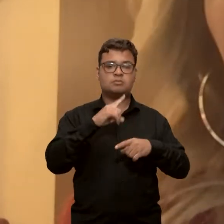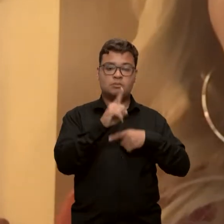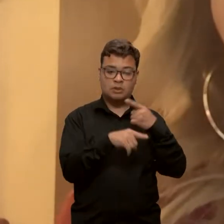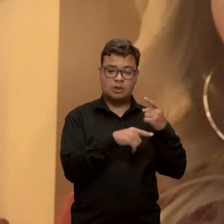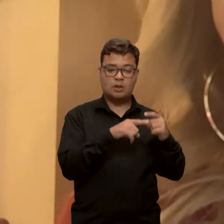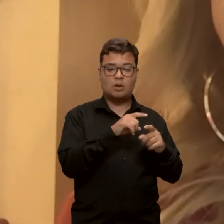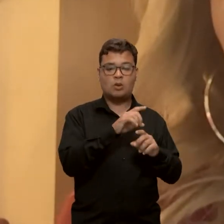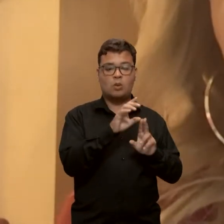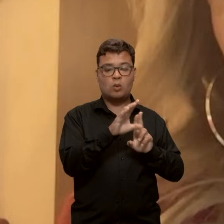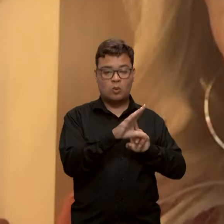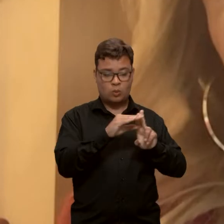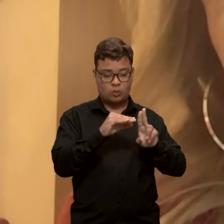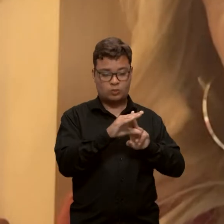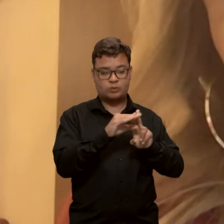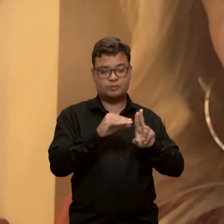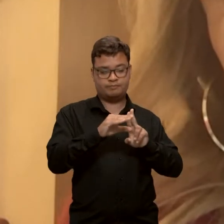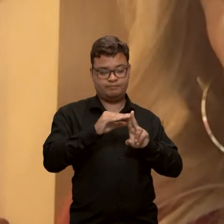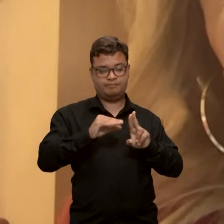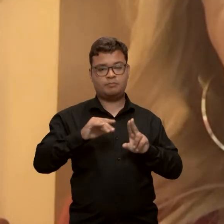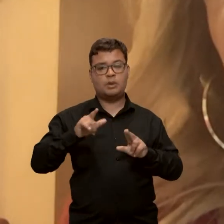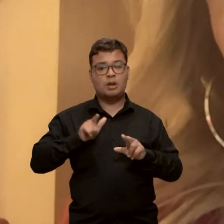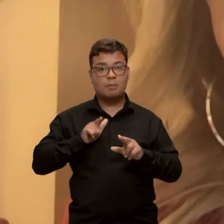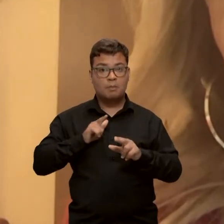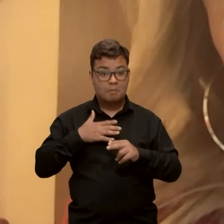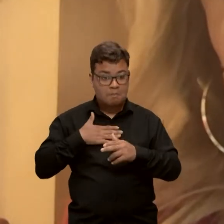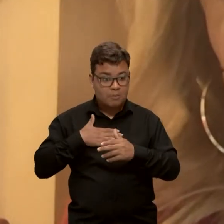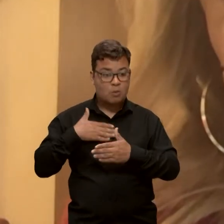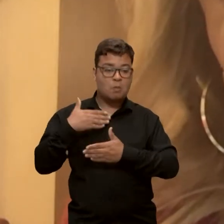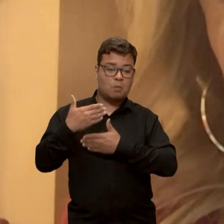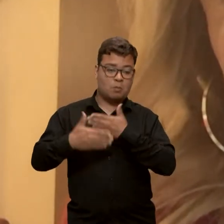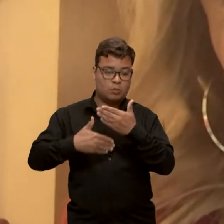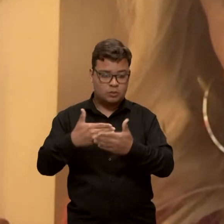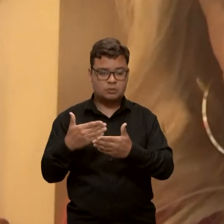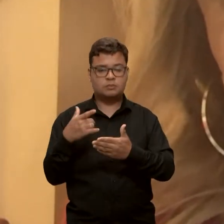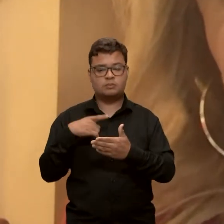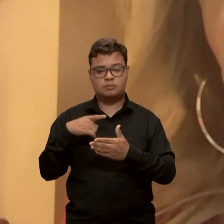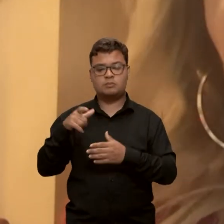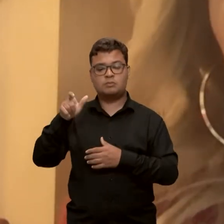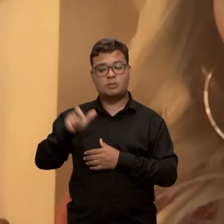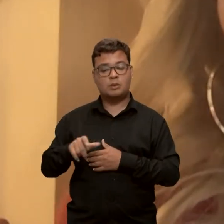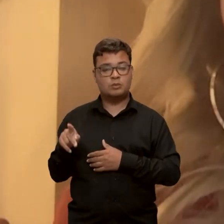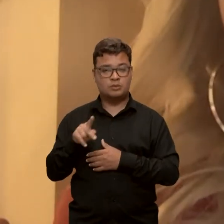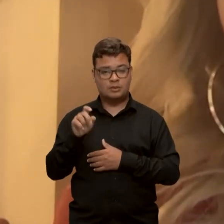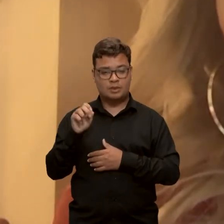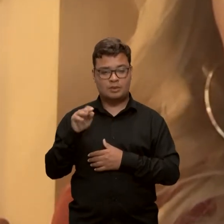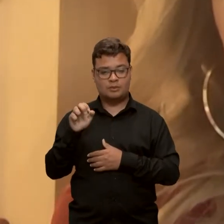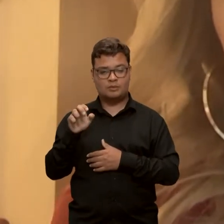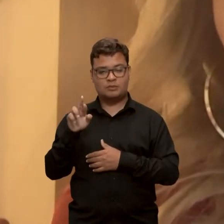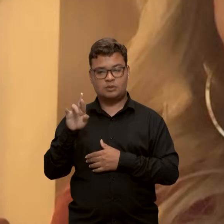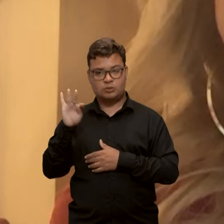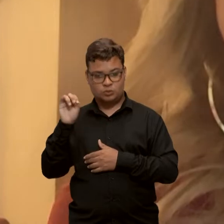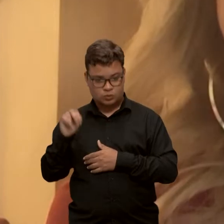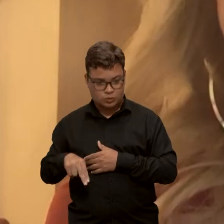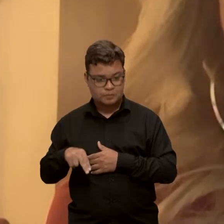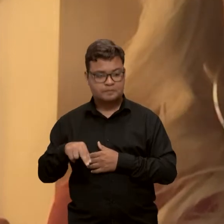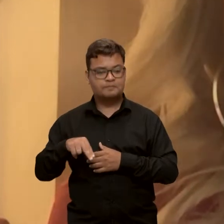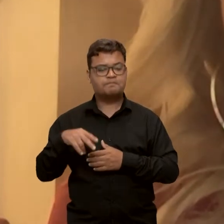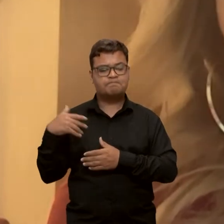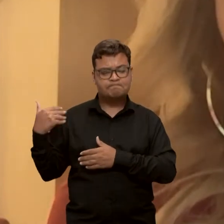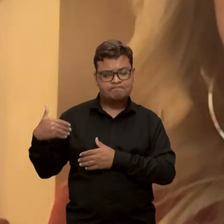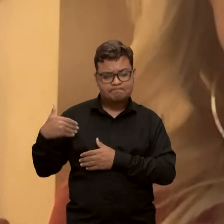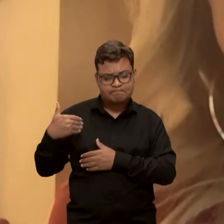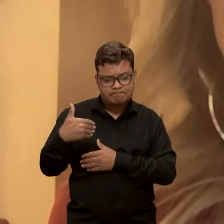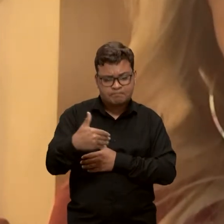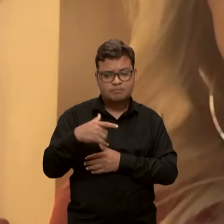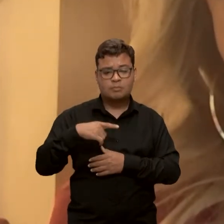universitário, lá esse meu processo foi relatado pelo professor Everton. Então, assim,